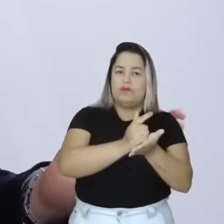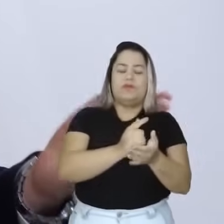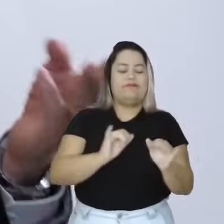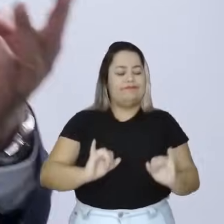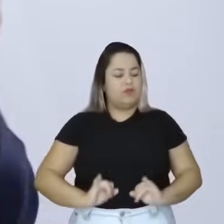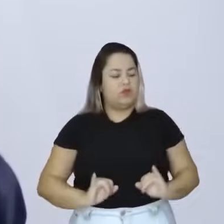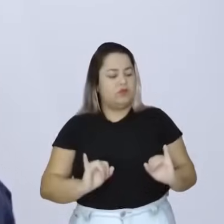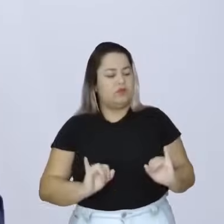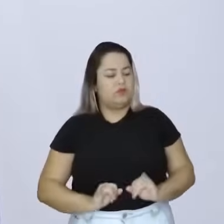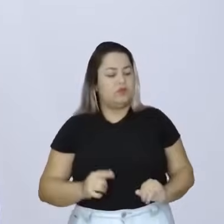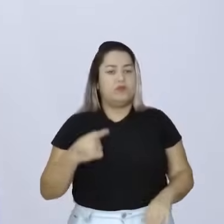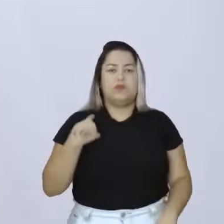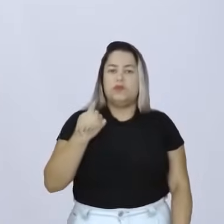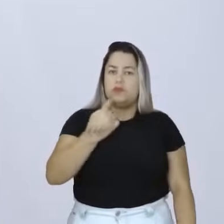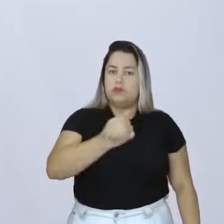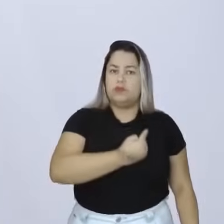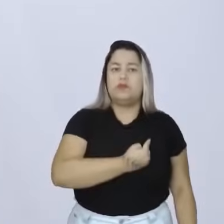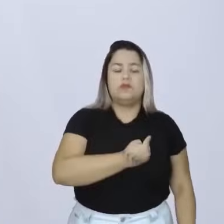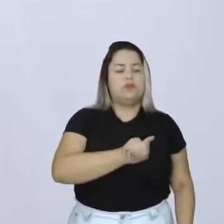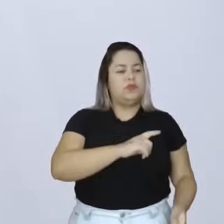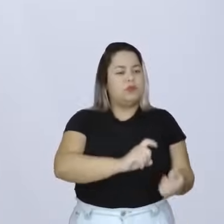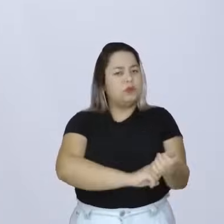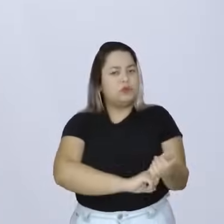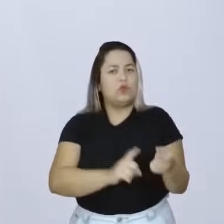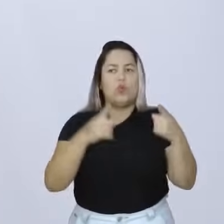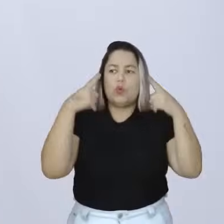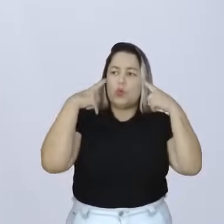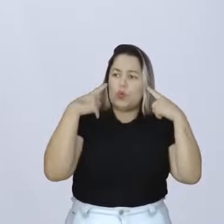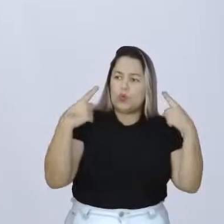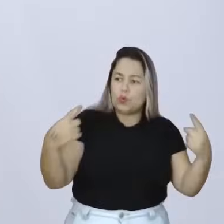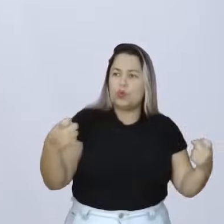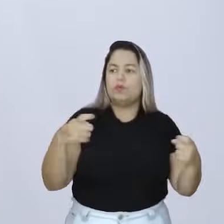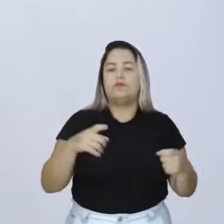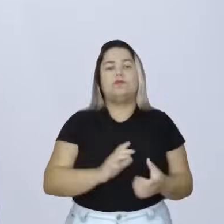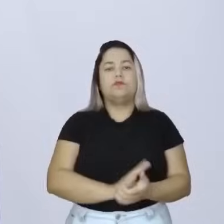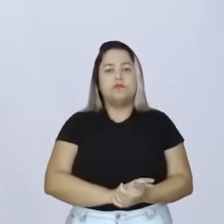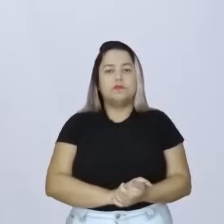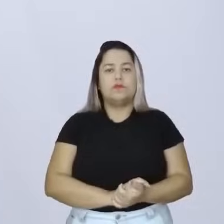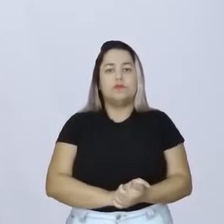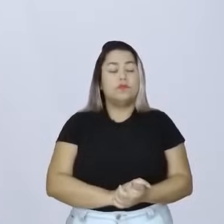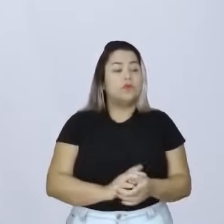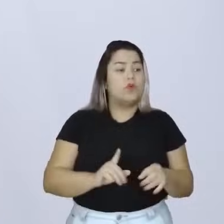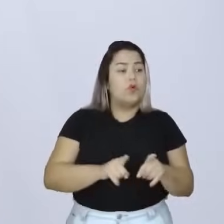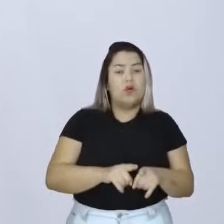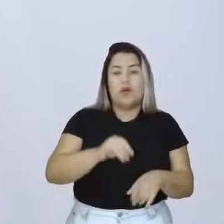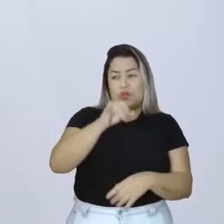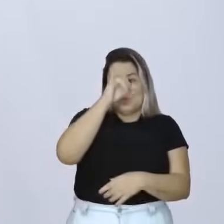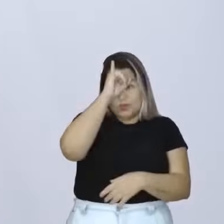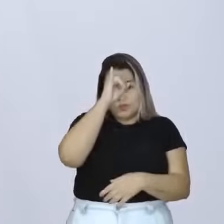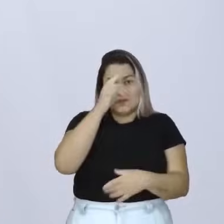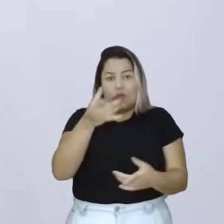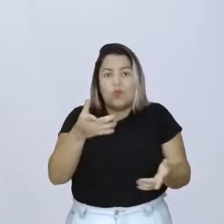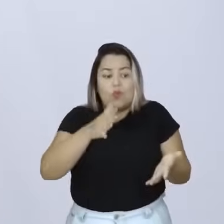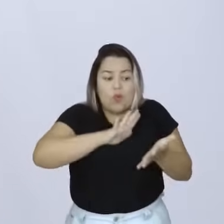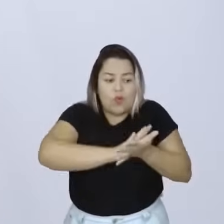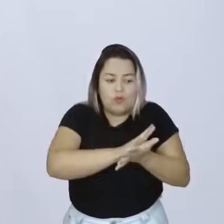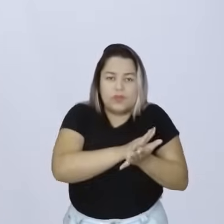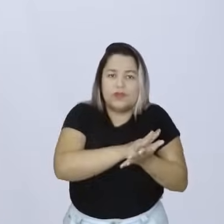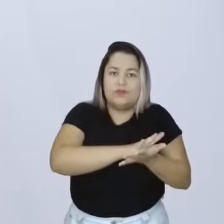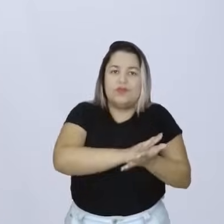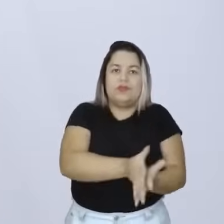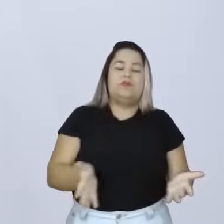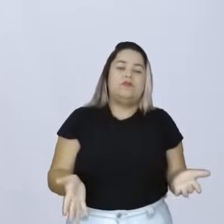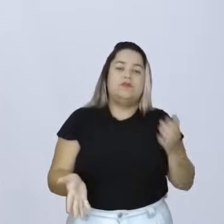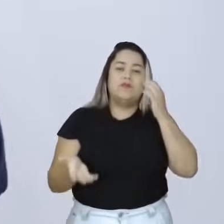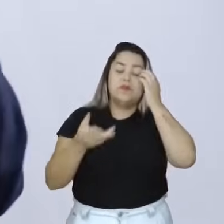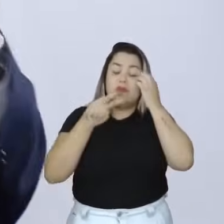nós, com autoritarismo, com arrogância, com violência, com prepotência, com intolerância, com preconceitos, e